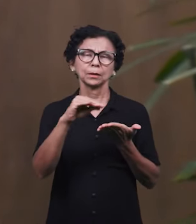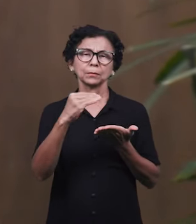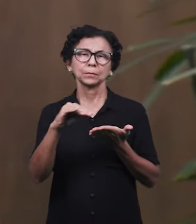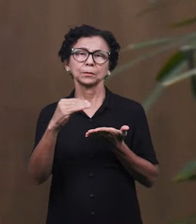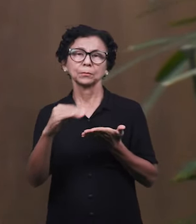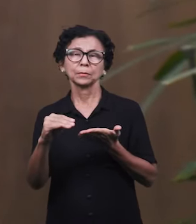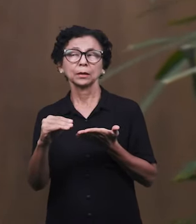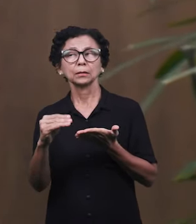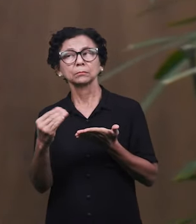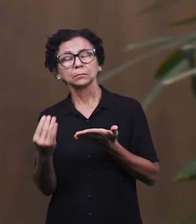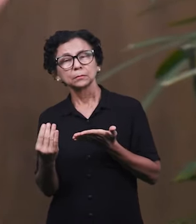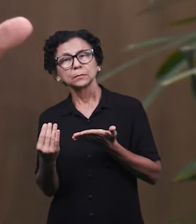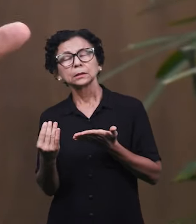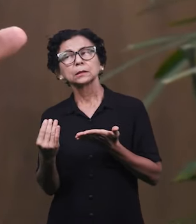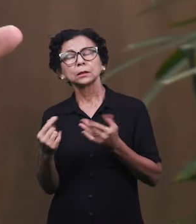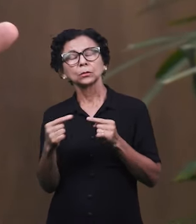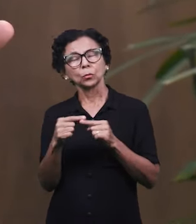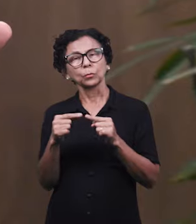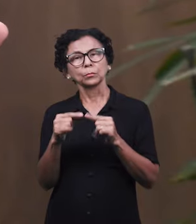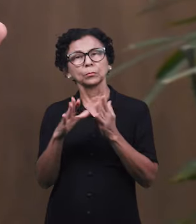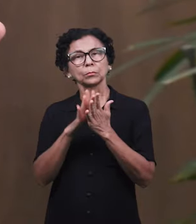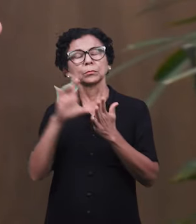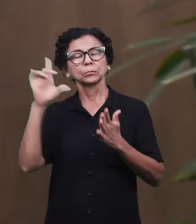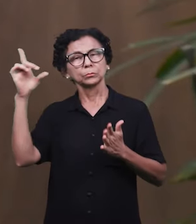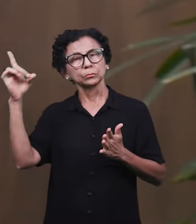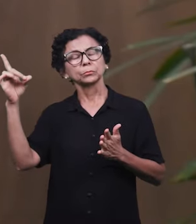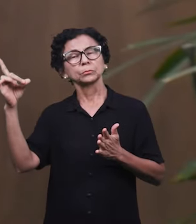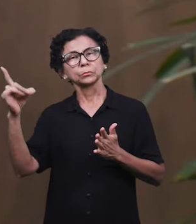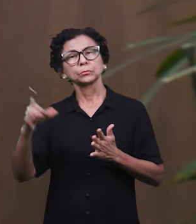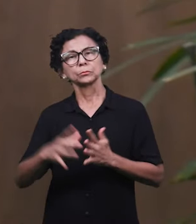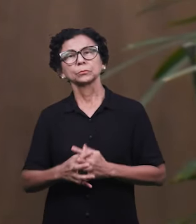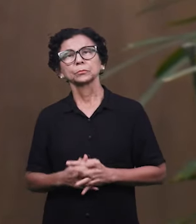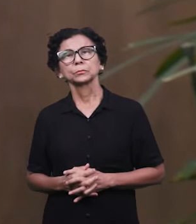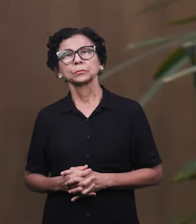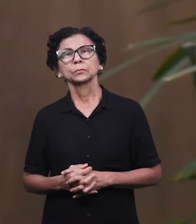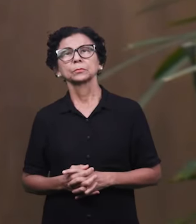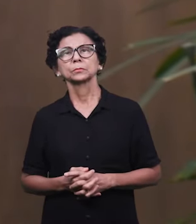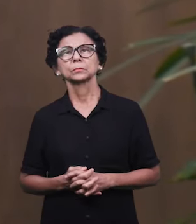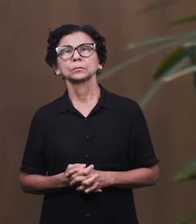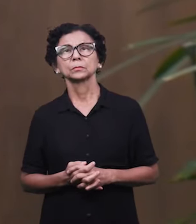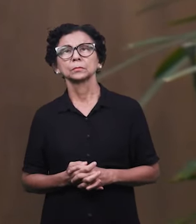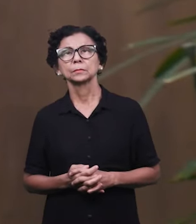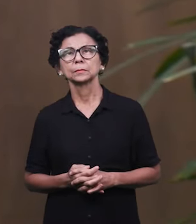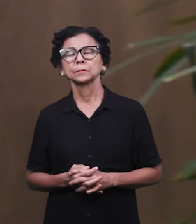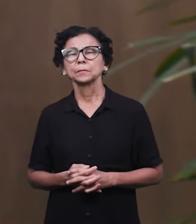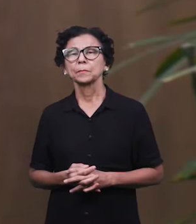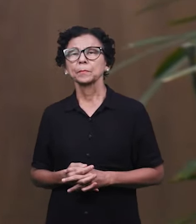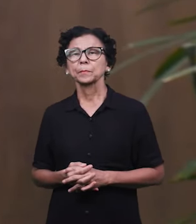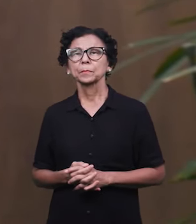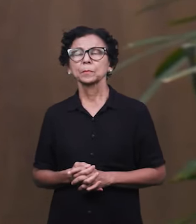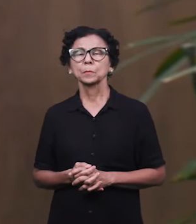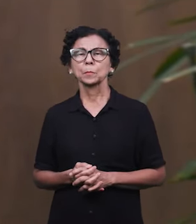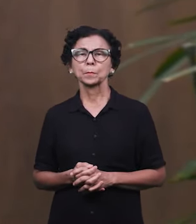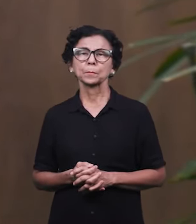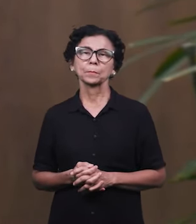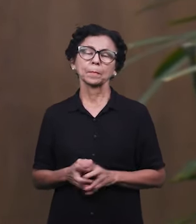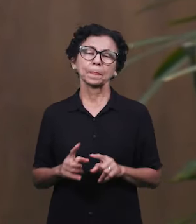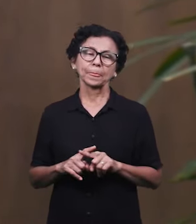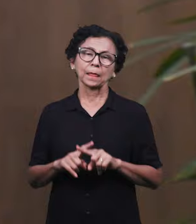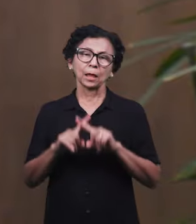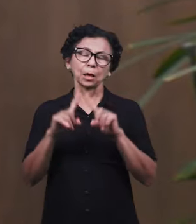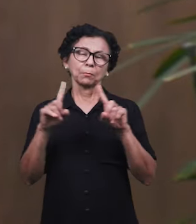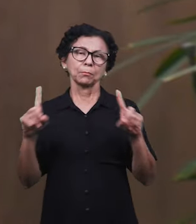entender, que não necessariamente esses conteúdos, essas publicações científicas precisam